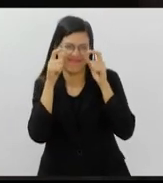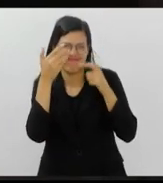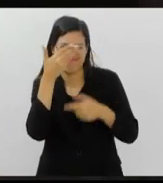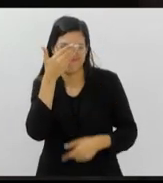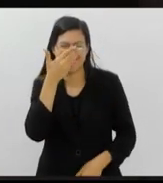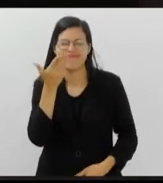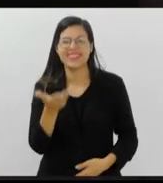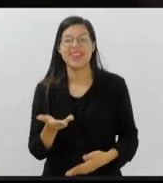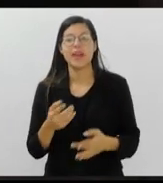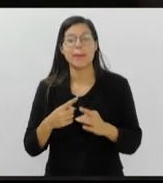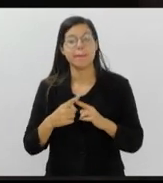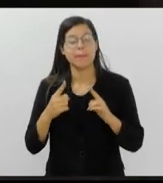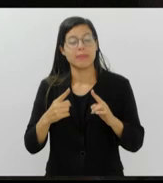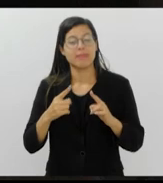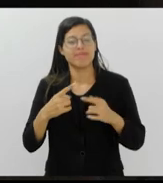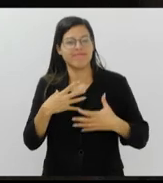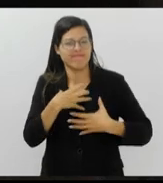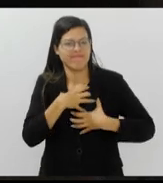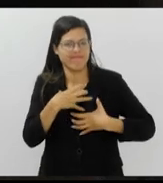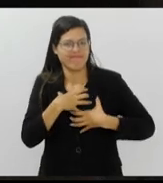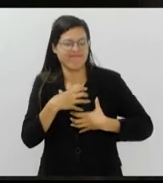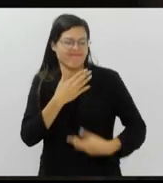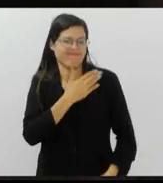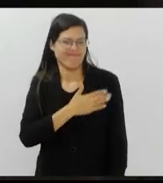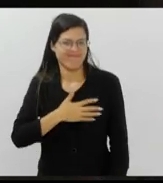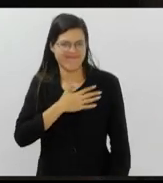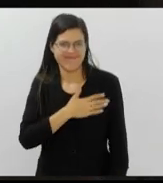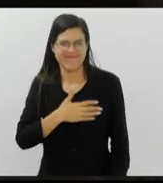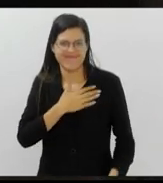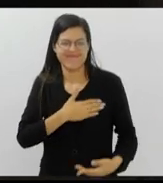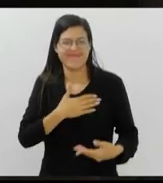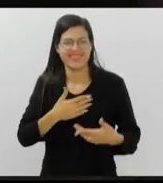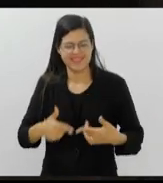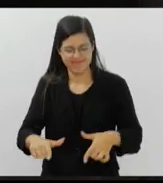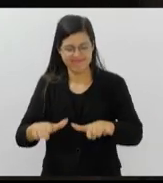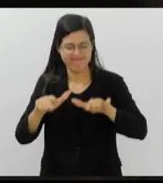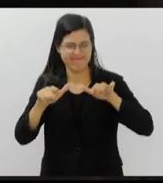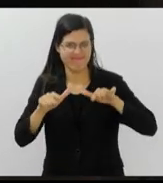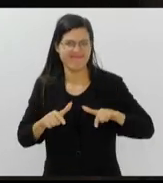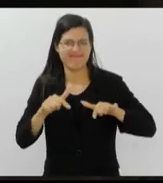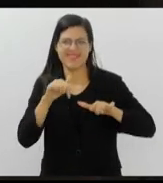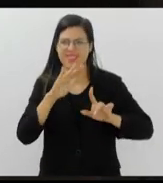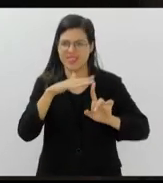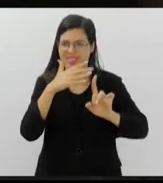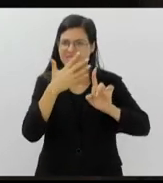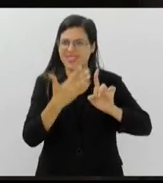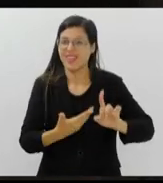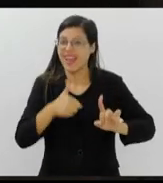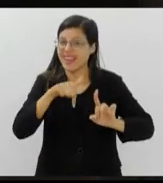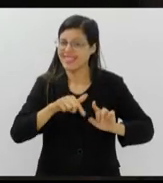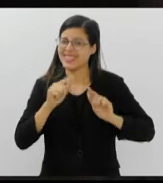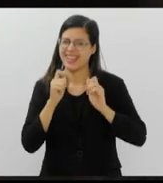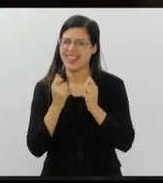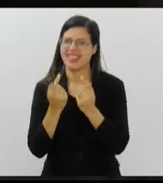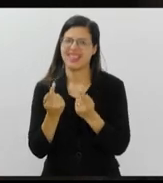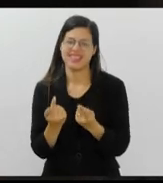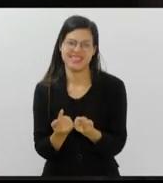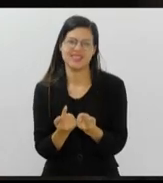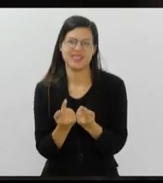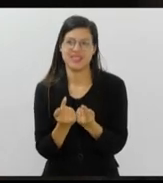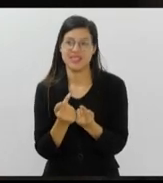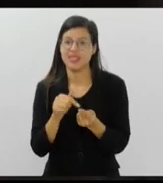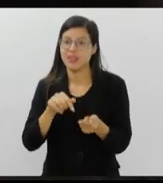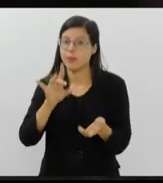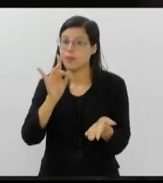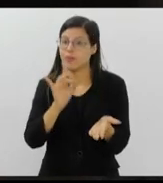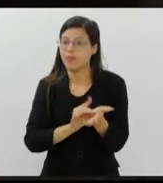estar recebendo nessa casa uma moção, porque essa casa aqui Essa é a